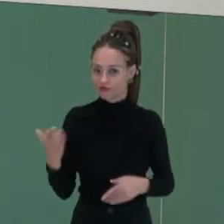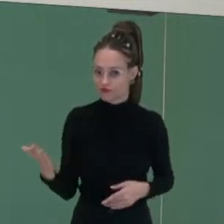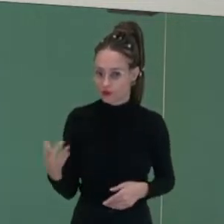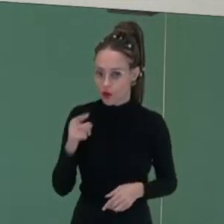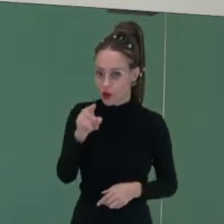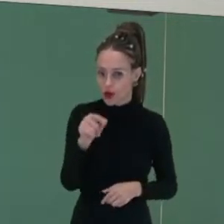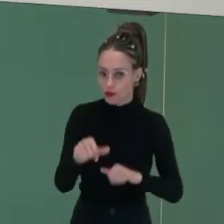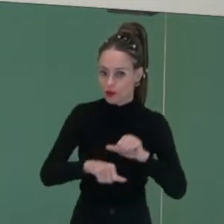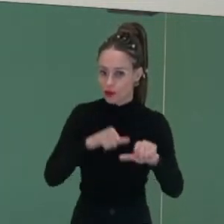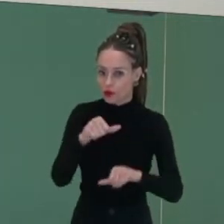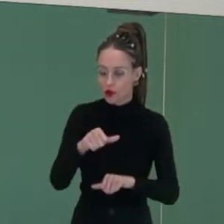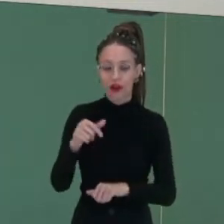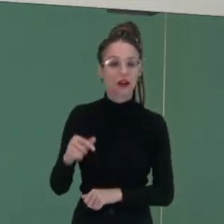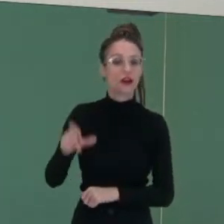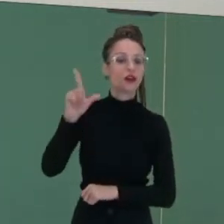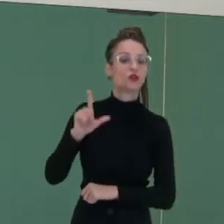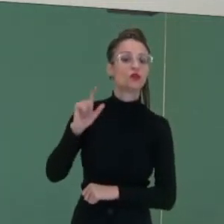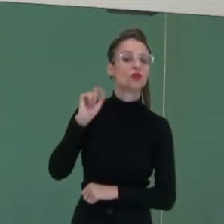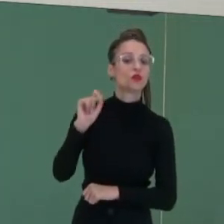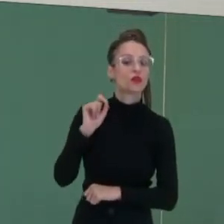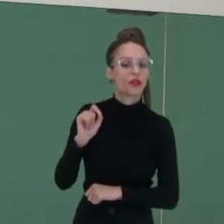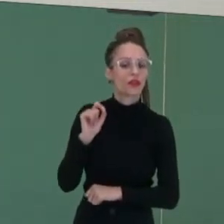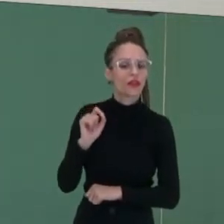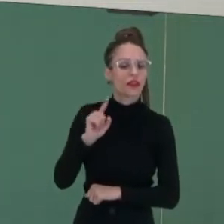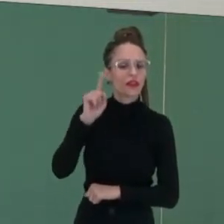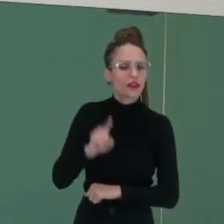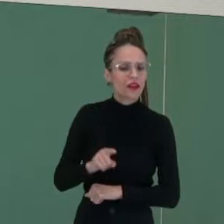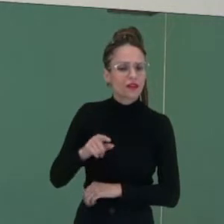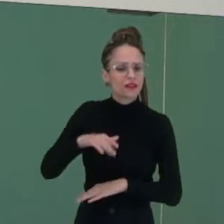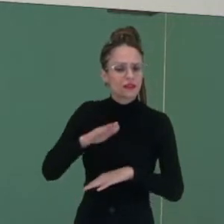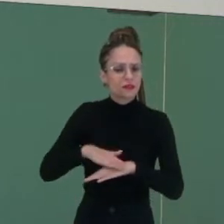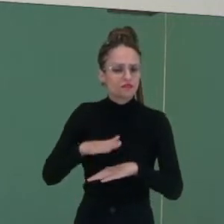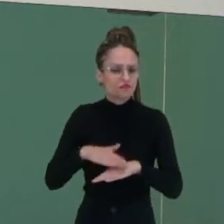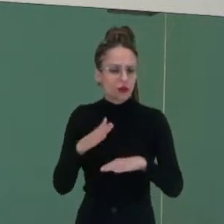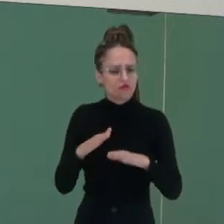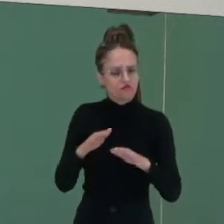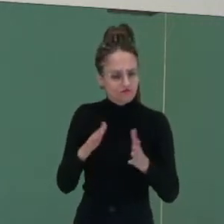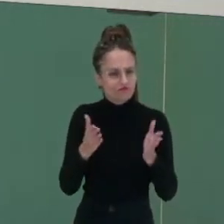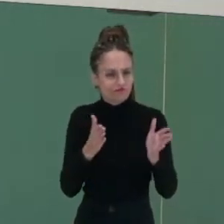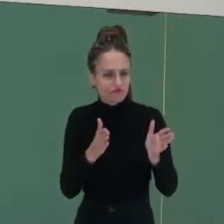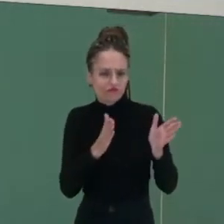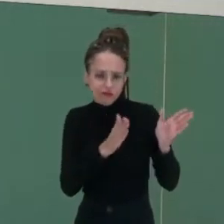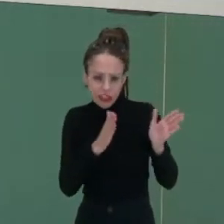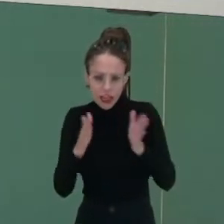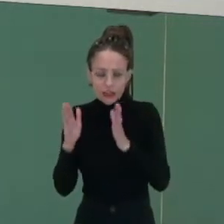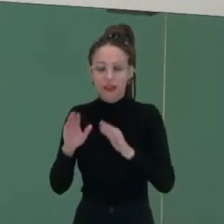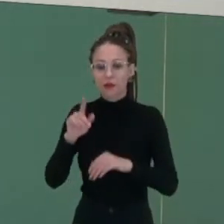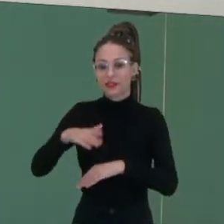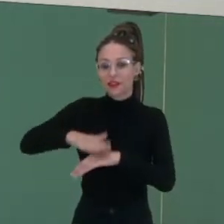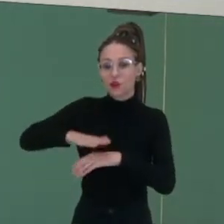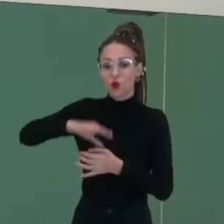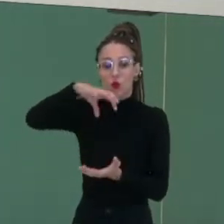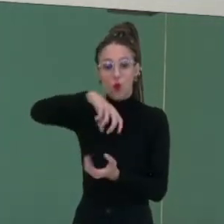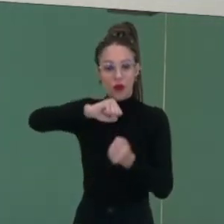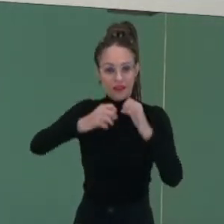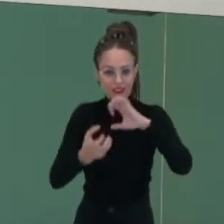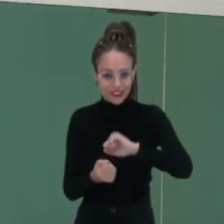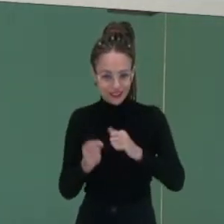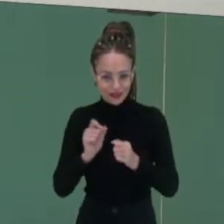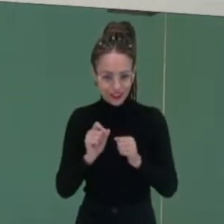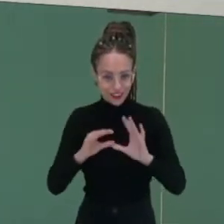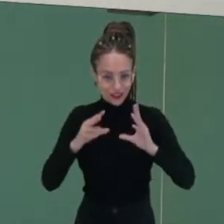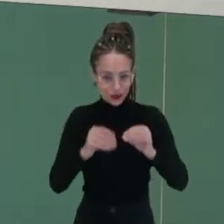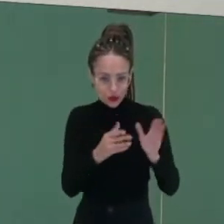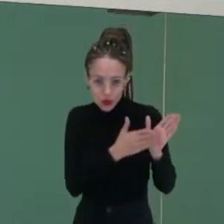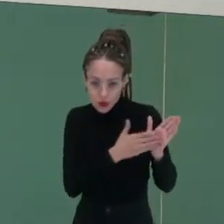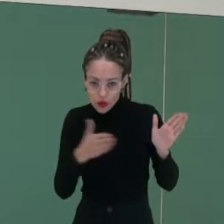antes, lembra? Você tinha uma produção, era até de certo modo seriada, mas o artesão faria todo o